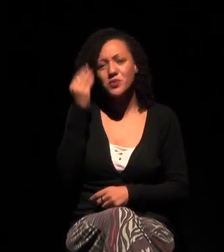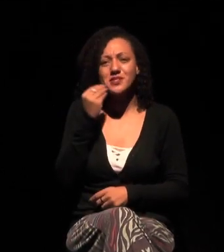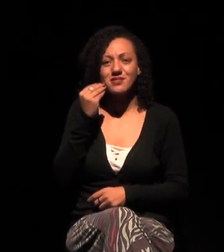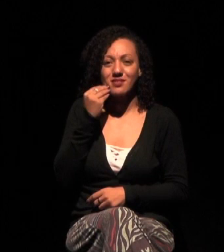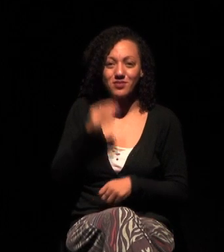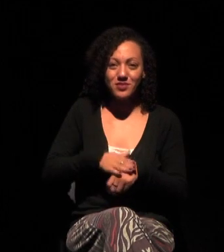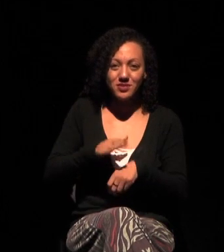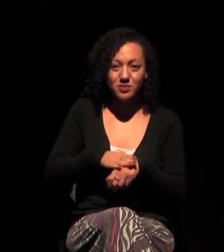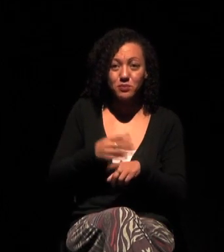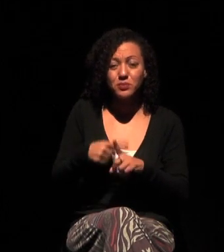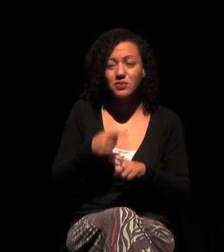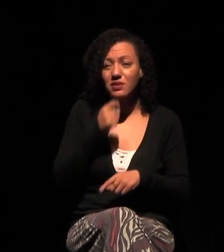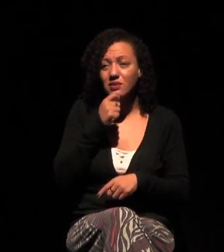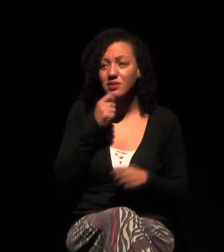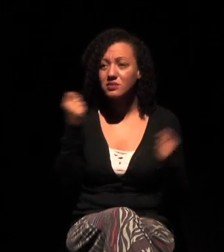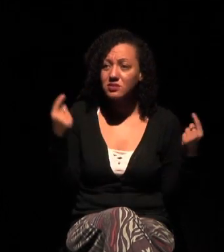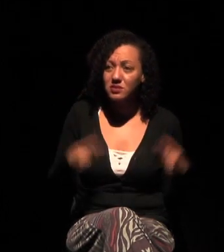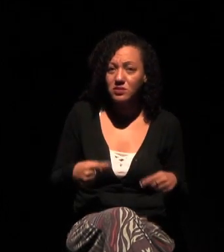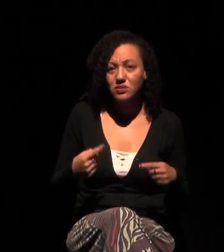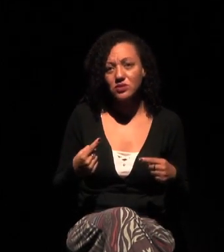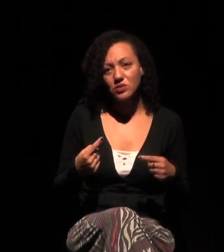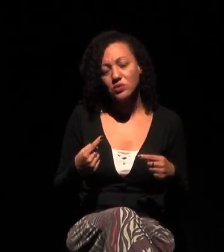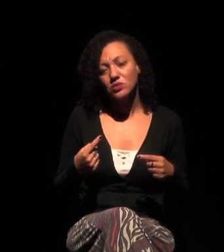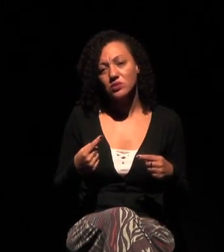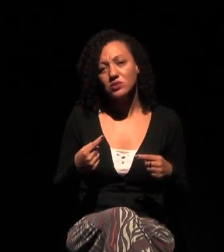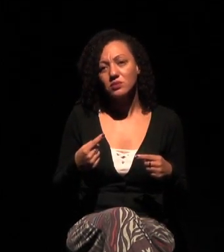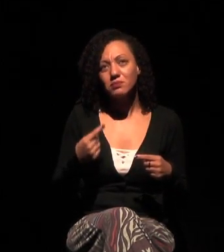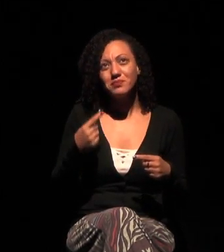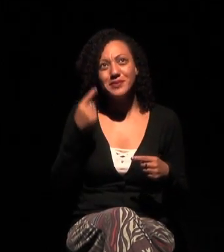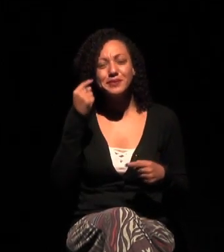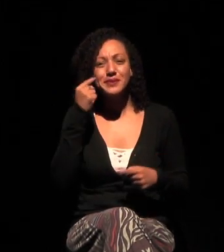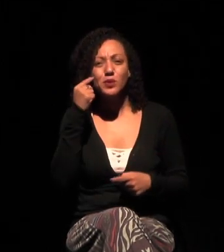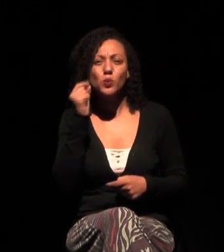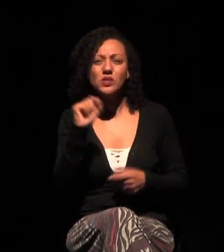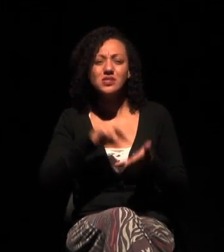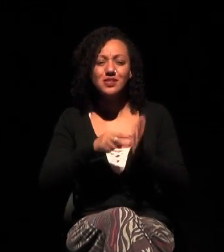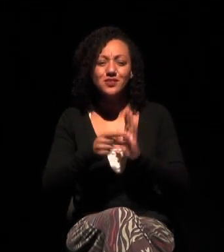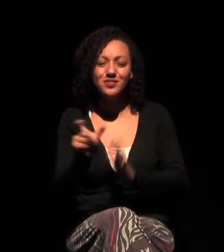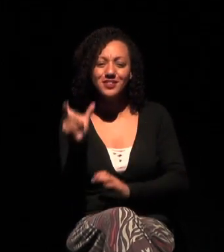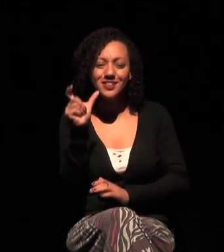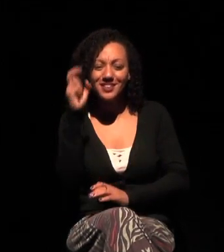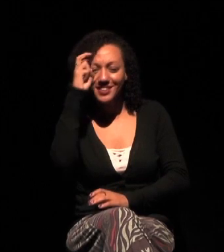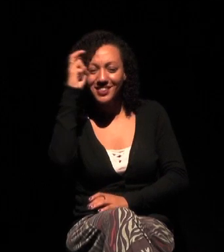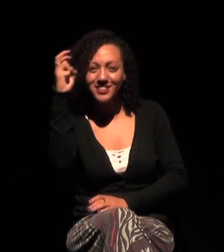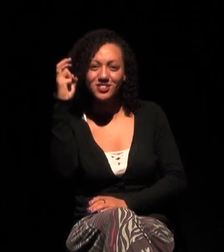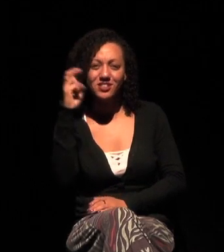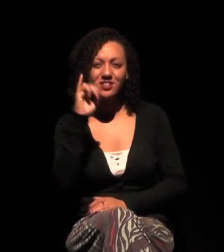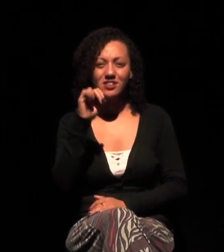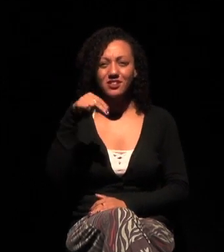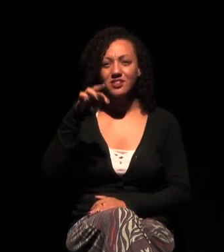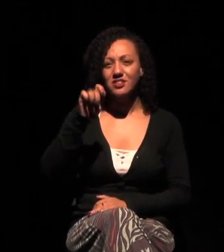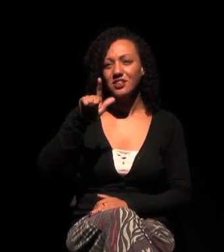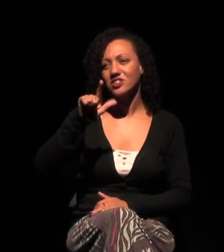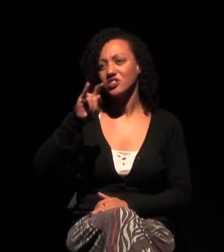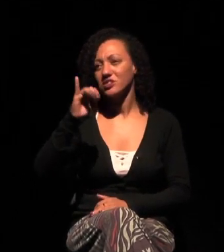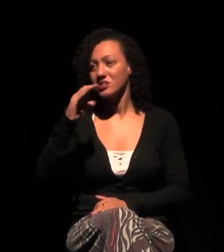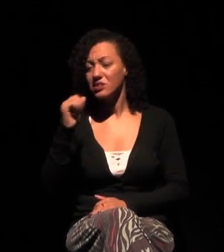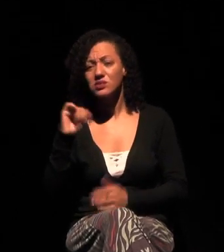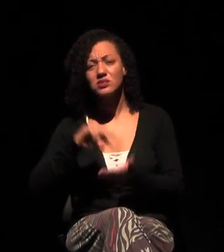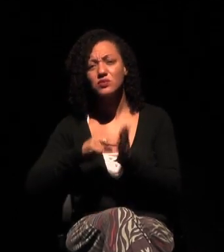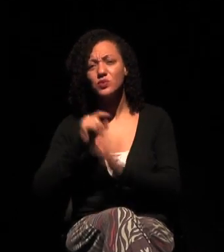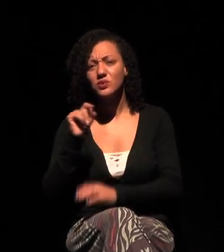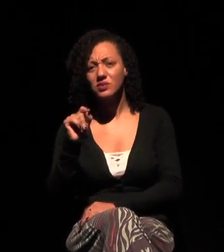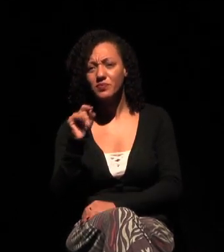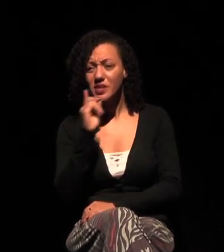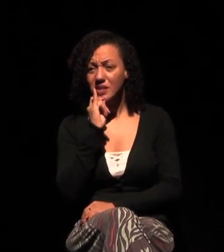porque ainda é um desafio até definiu que a inteligência é o ser humano a gente tem uma facilidade muito grande